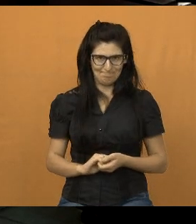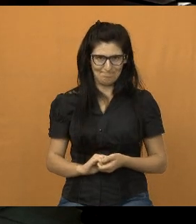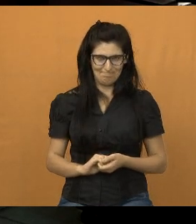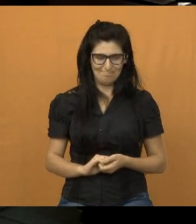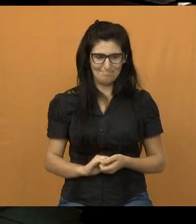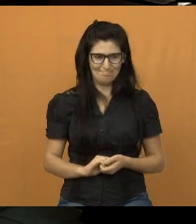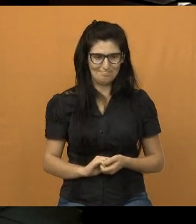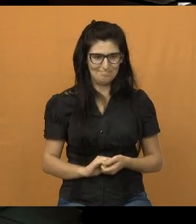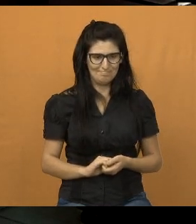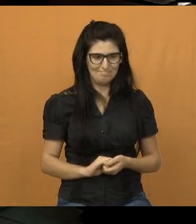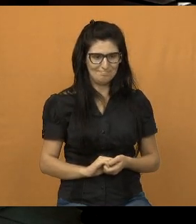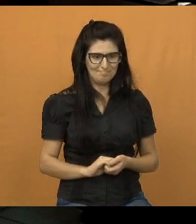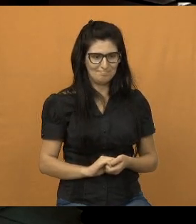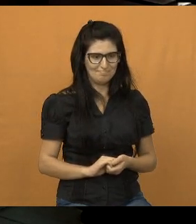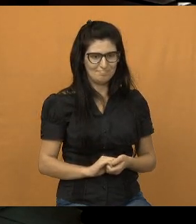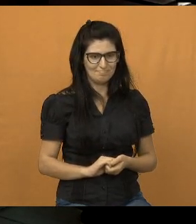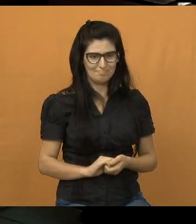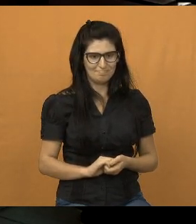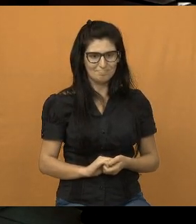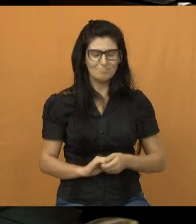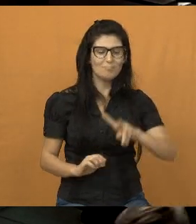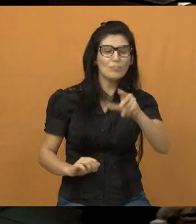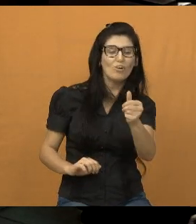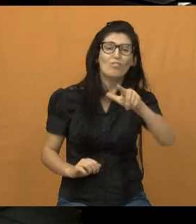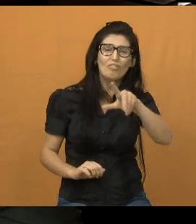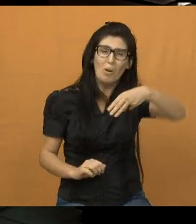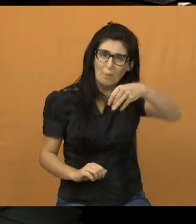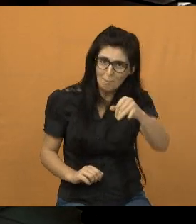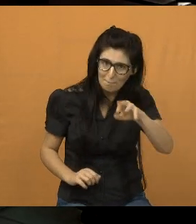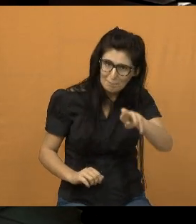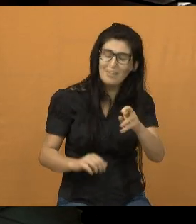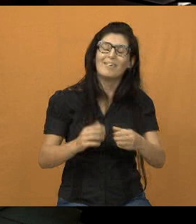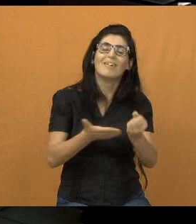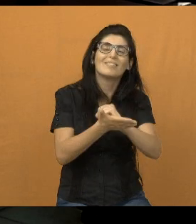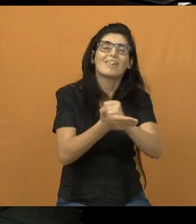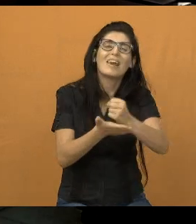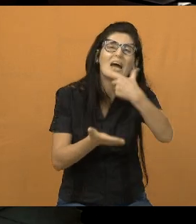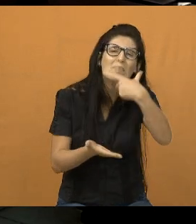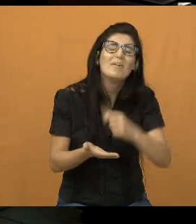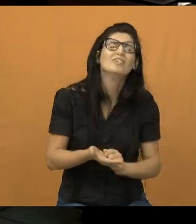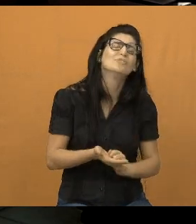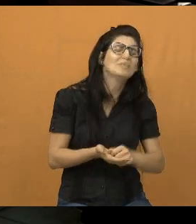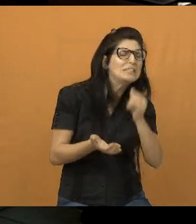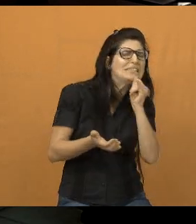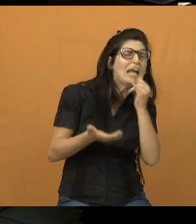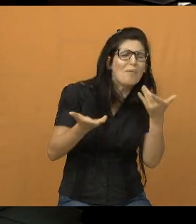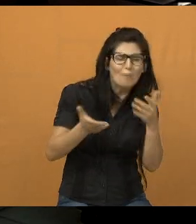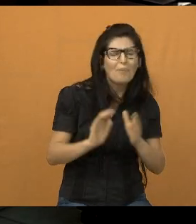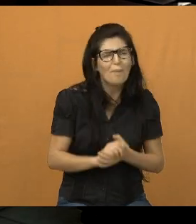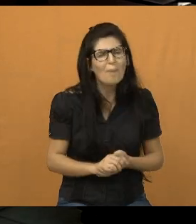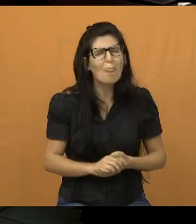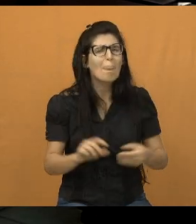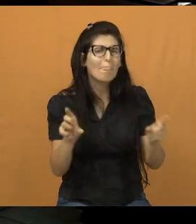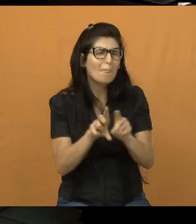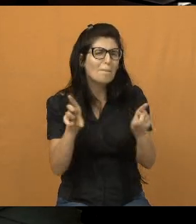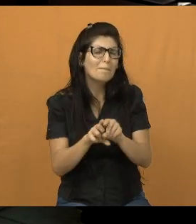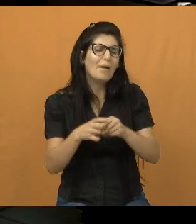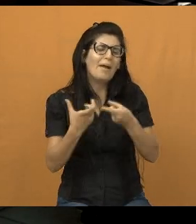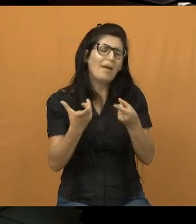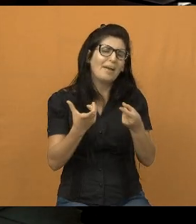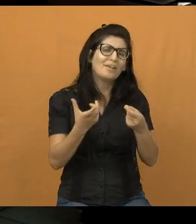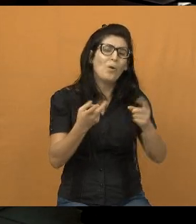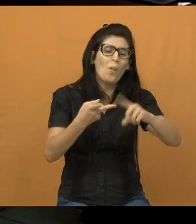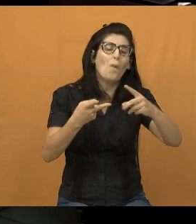Pegando um gancho um pouquinho do Valmir com relação aos medicamentos, que foi um enfrentamento de todos nós, e um pouquinho da fala do